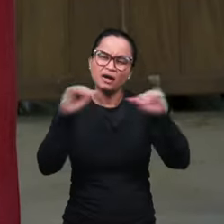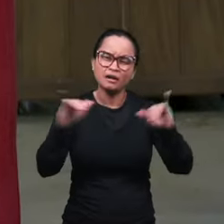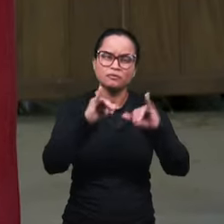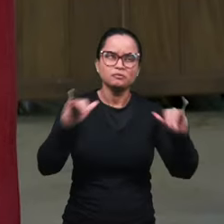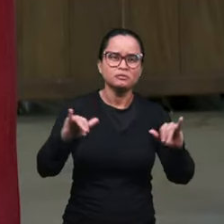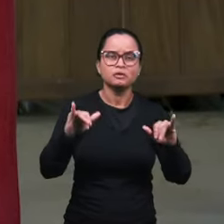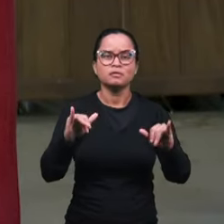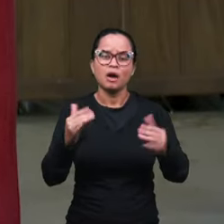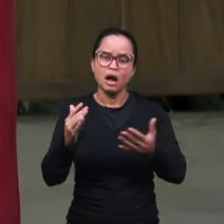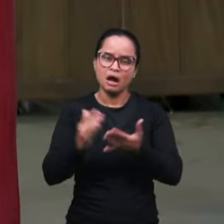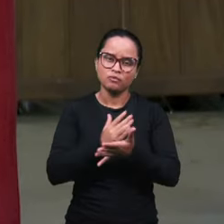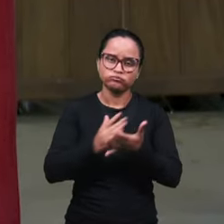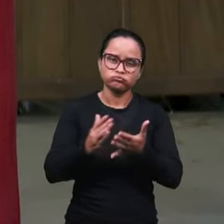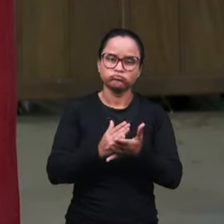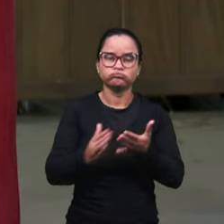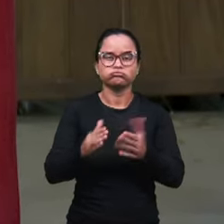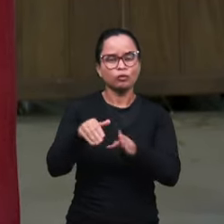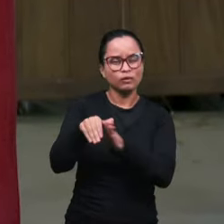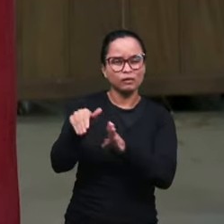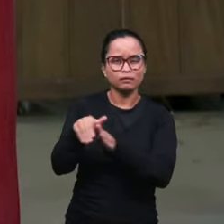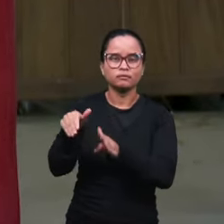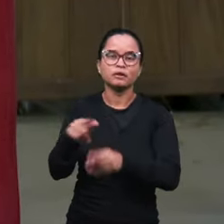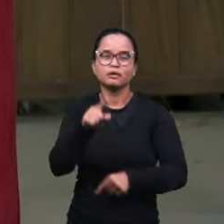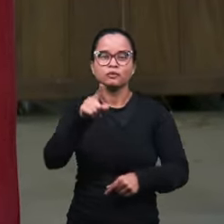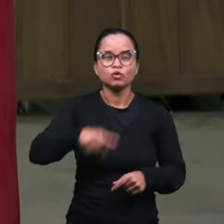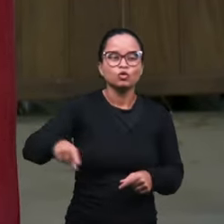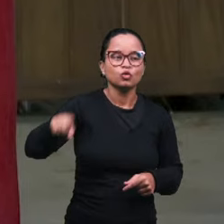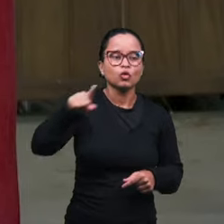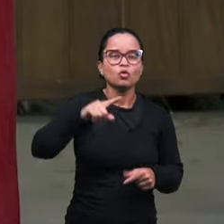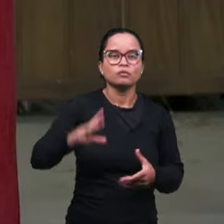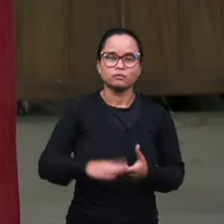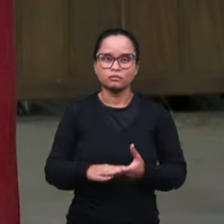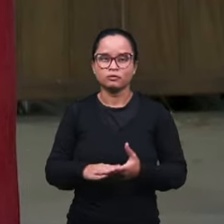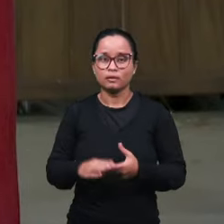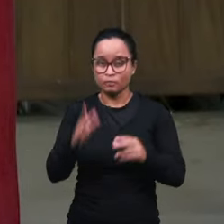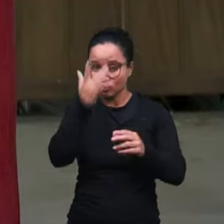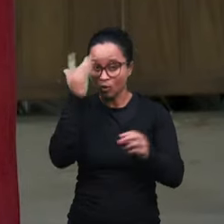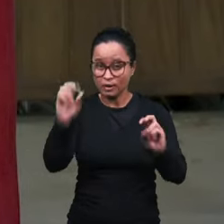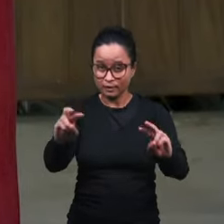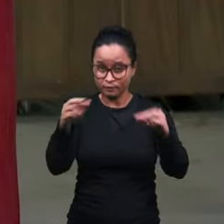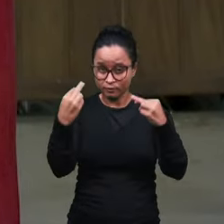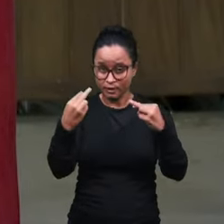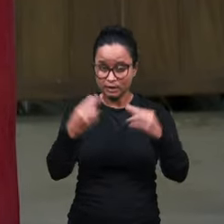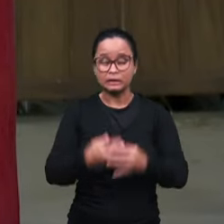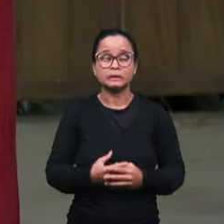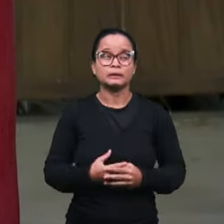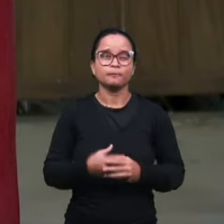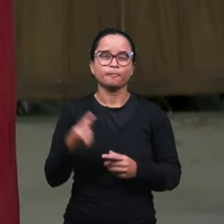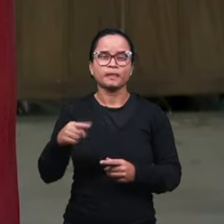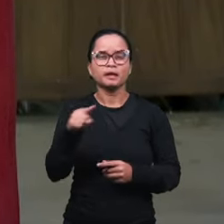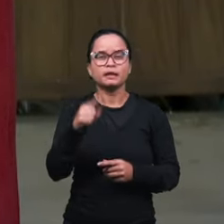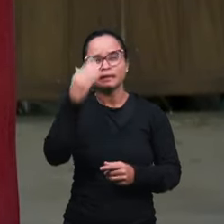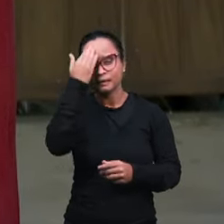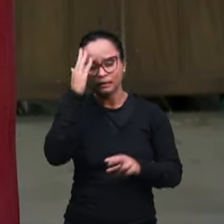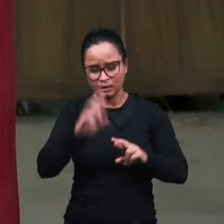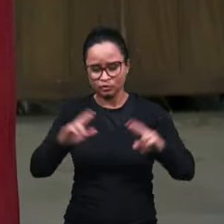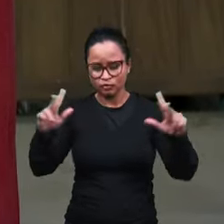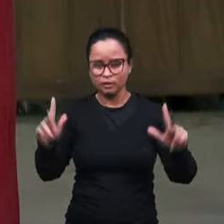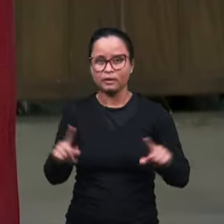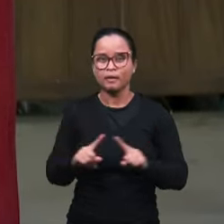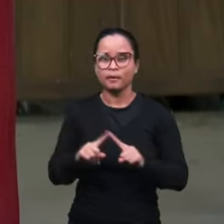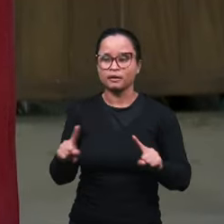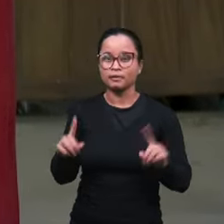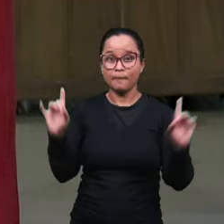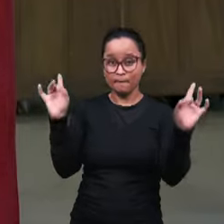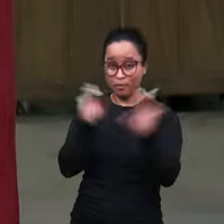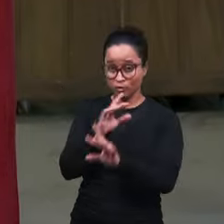assim, dizer para o nosso espectador, no sentido de ele compreender essa diferença e ele estar preparado, não é para a segunda vinda